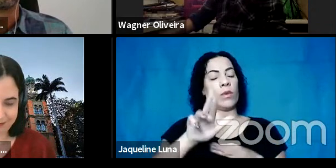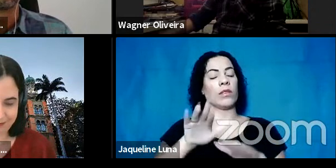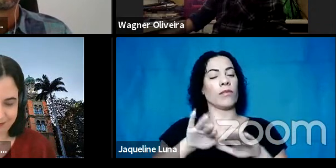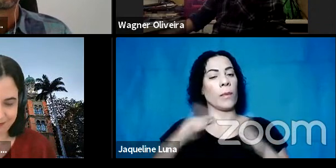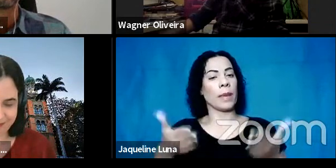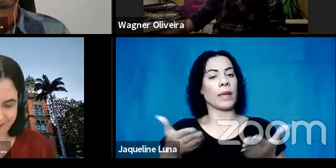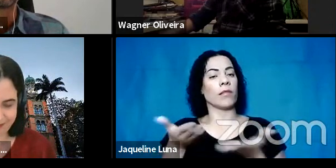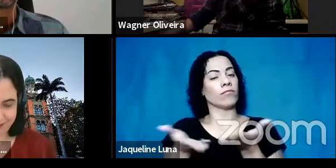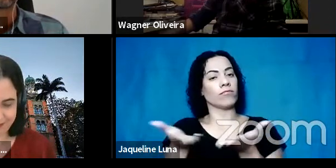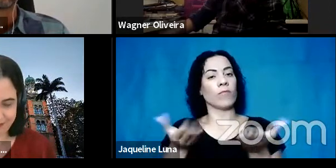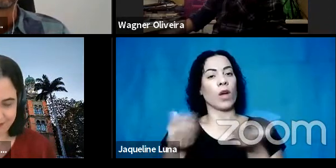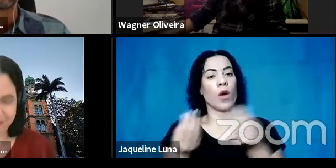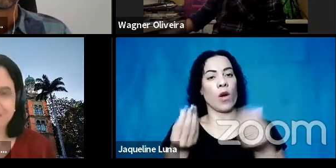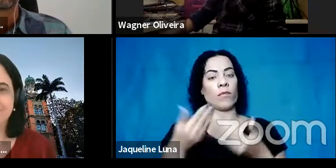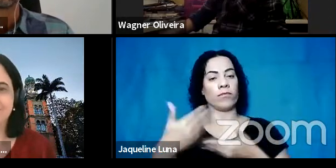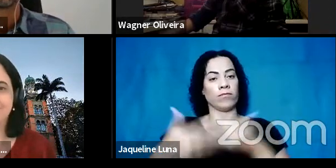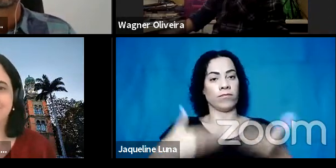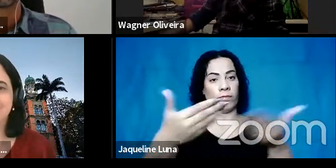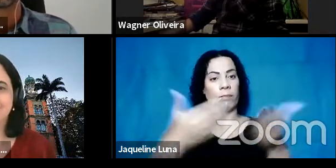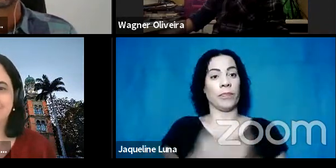Raquel.